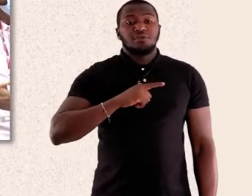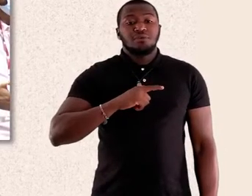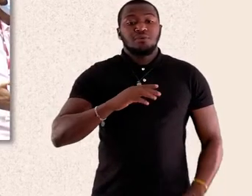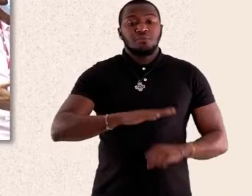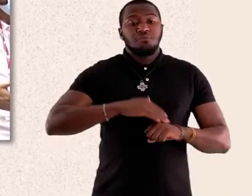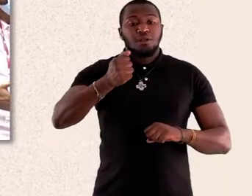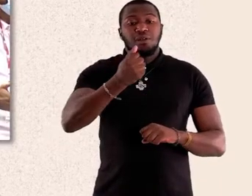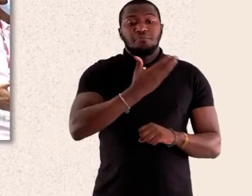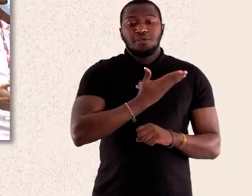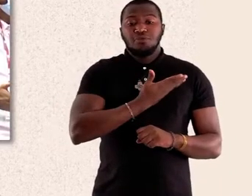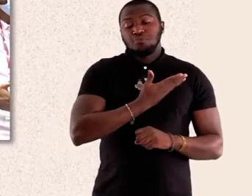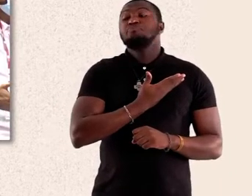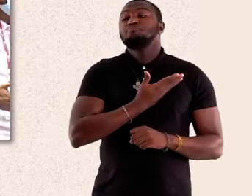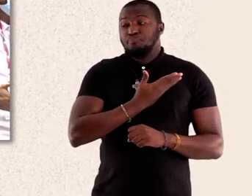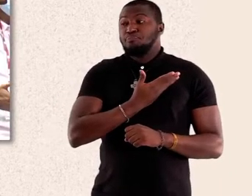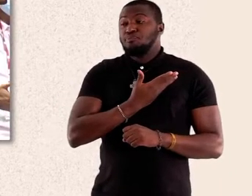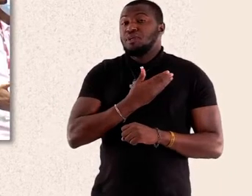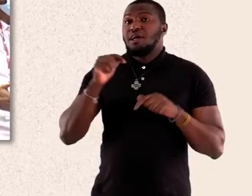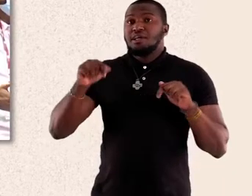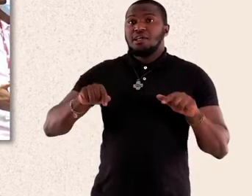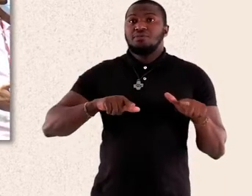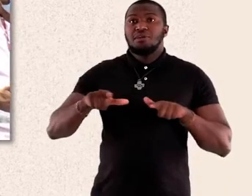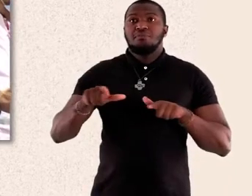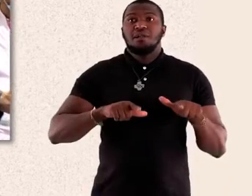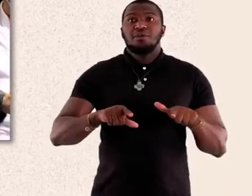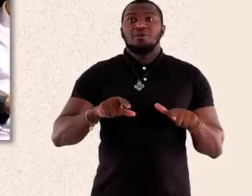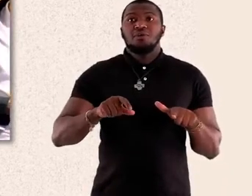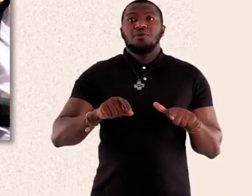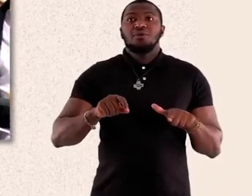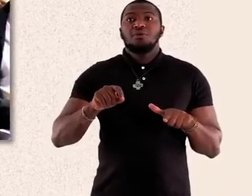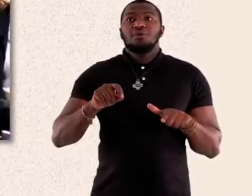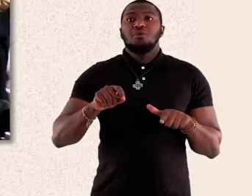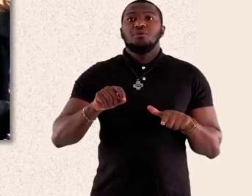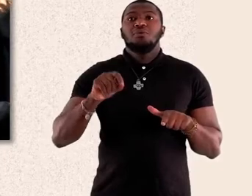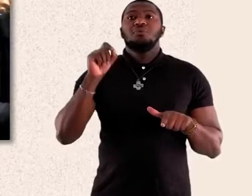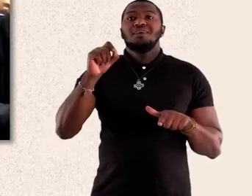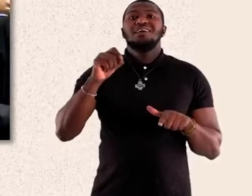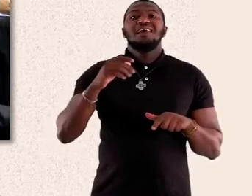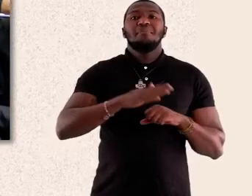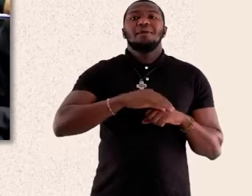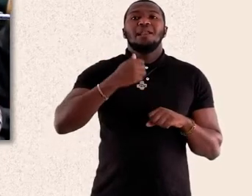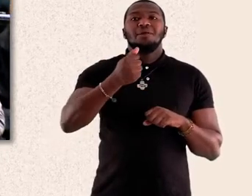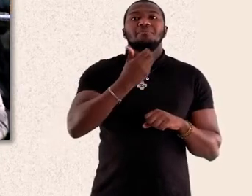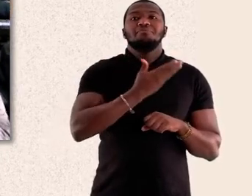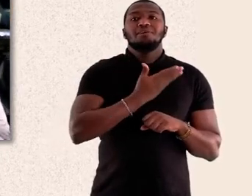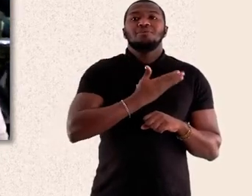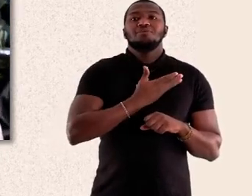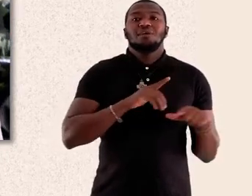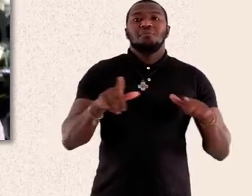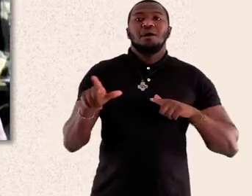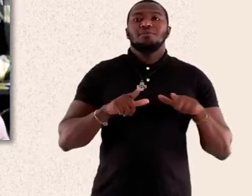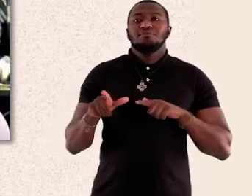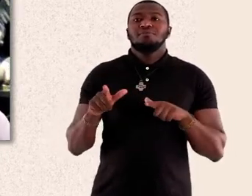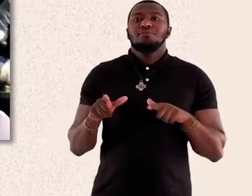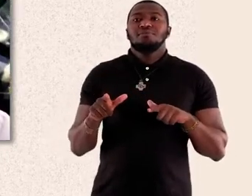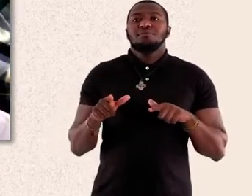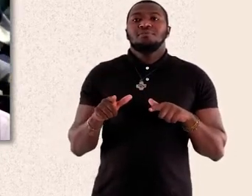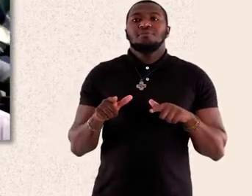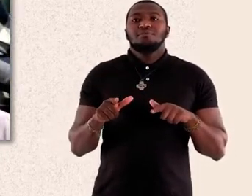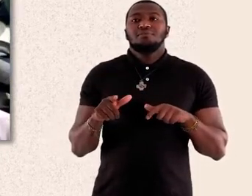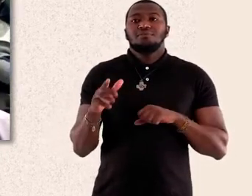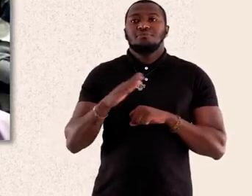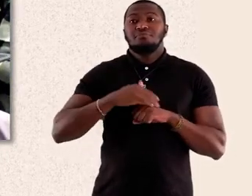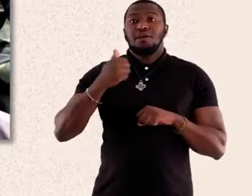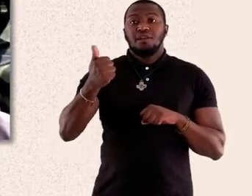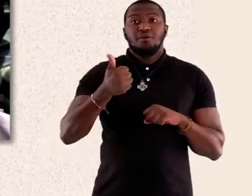no trabalho e aí eu não entendi o que essa definição de melhor amigo no trabalho assim se o meu melhor amigo da vida está no trabalho